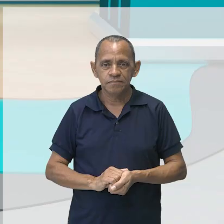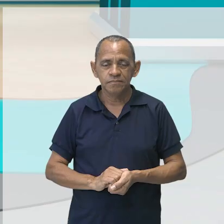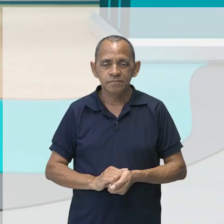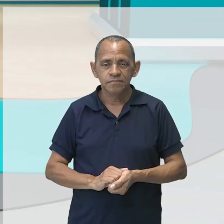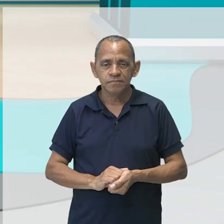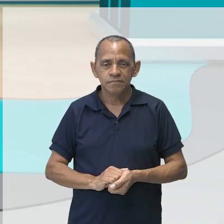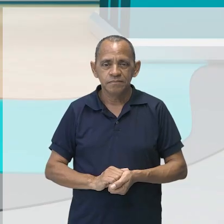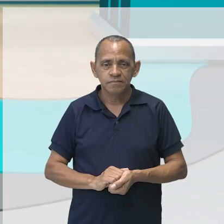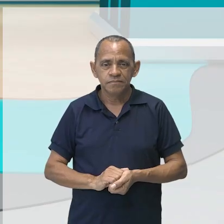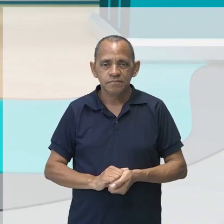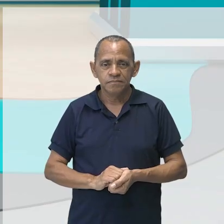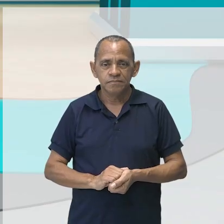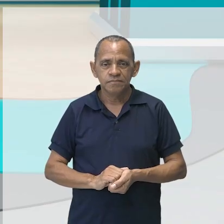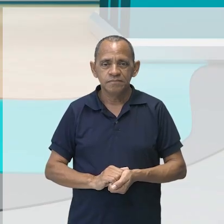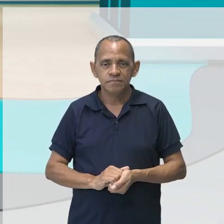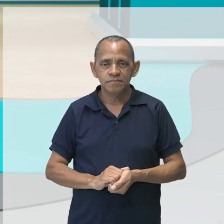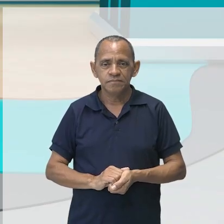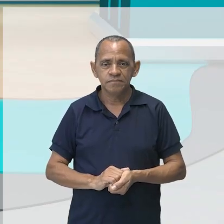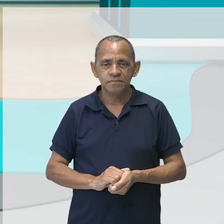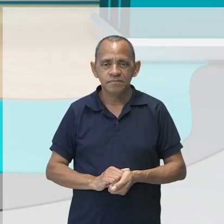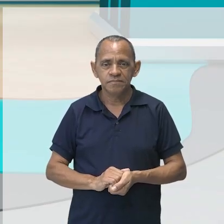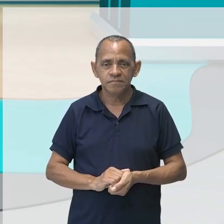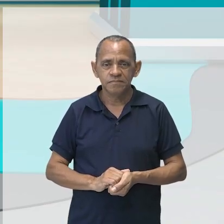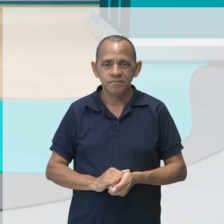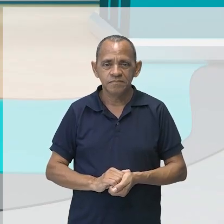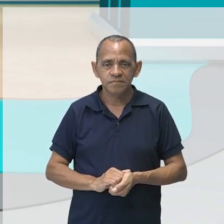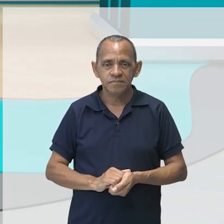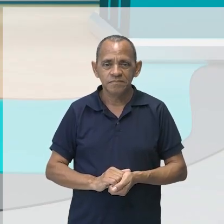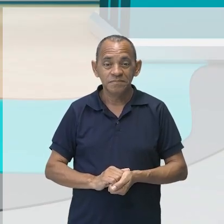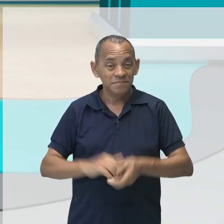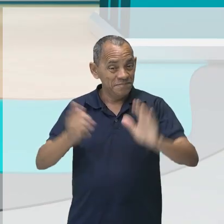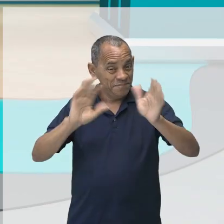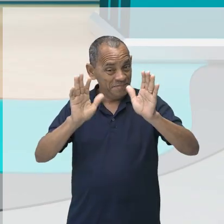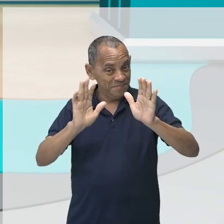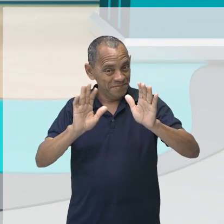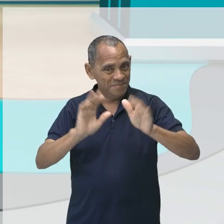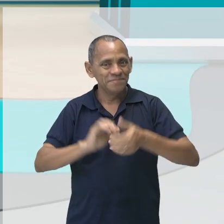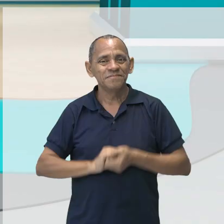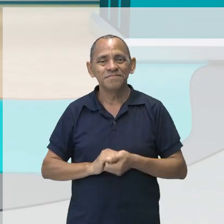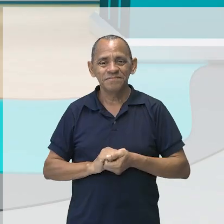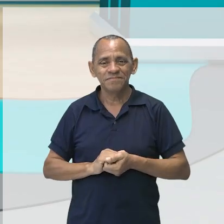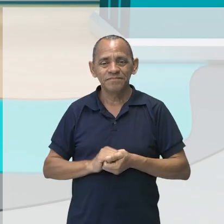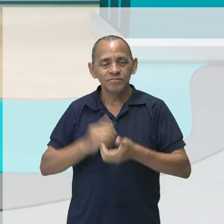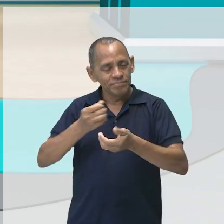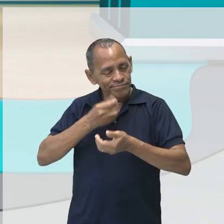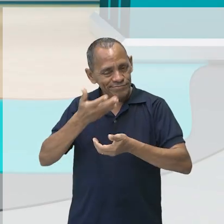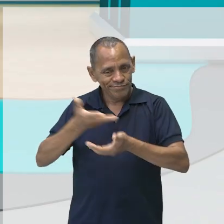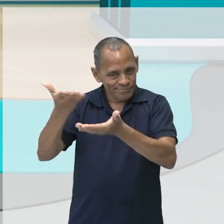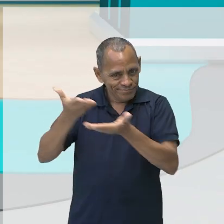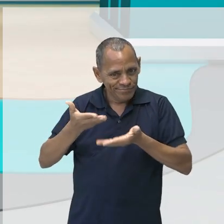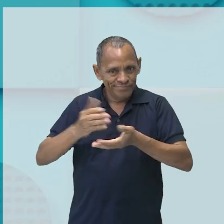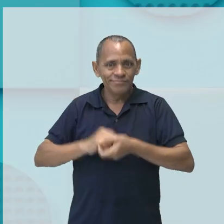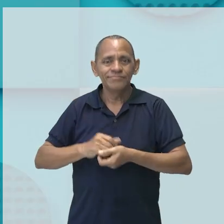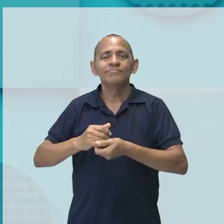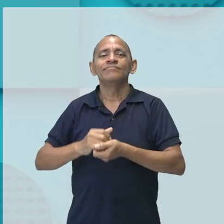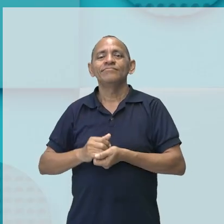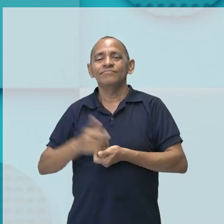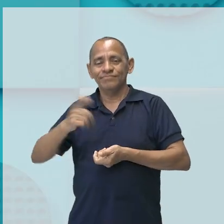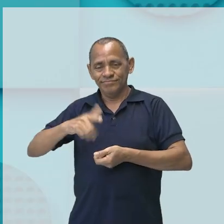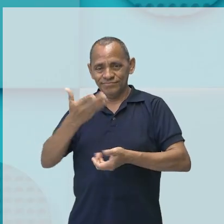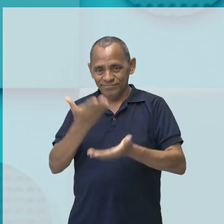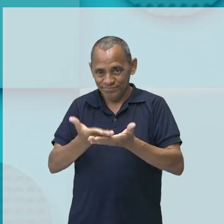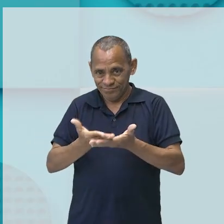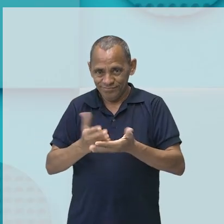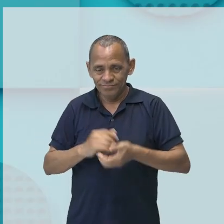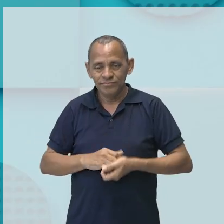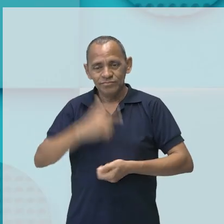Hello everyone, welcome to one more class. Olá pessoal, bem-vindo a mais uma aula. Eu